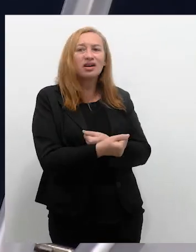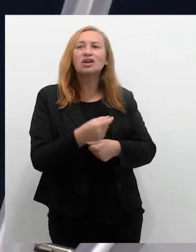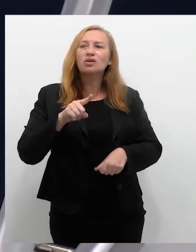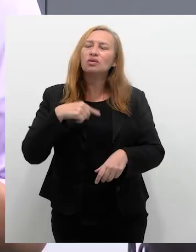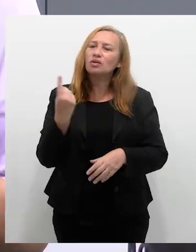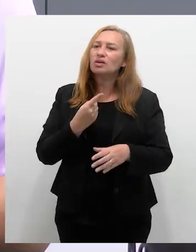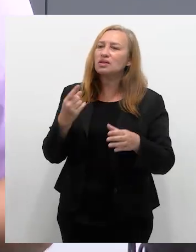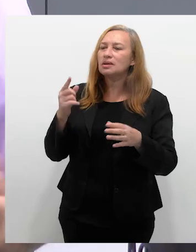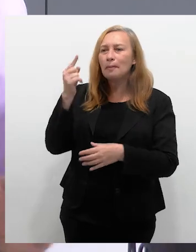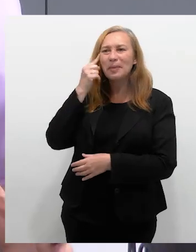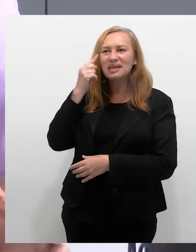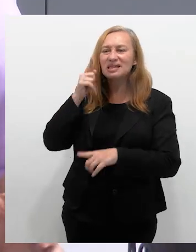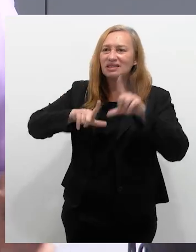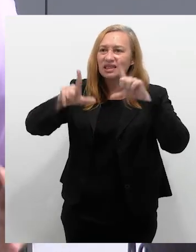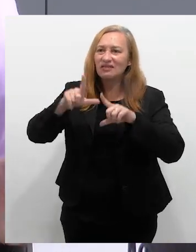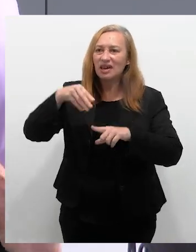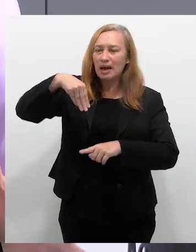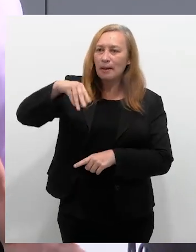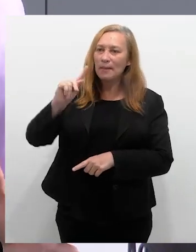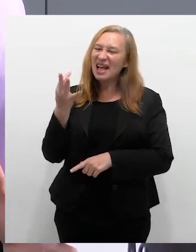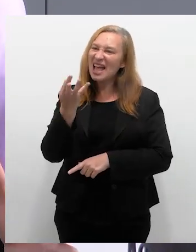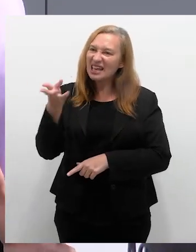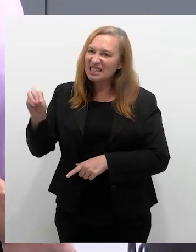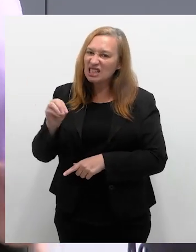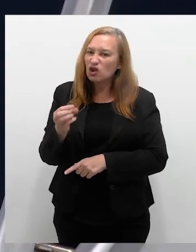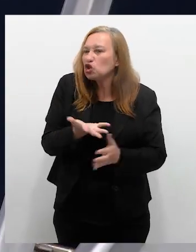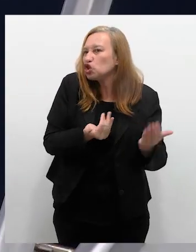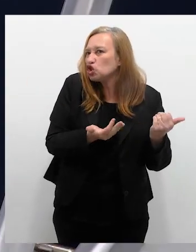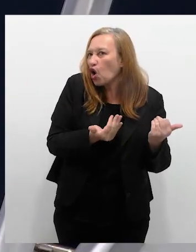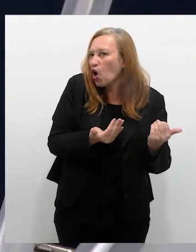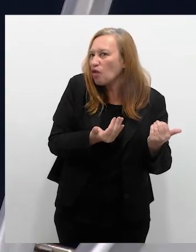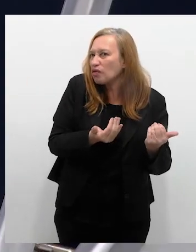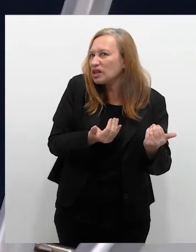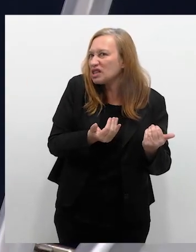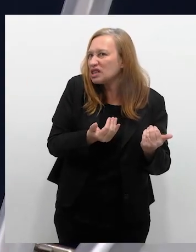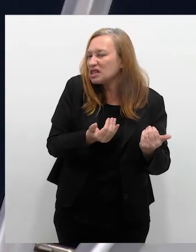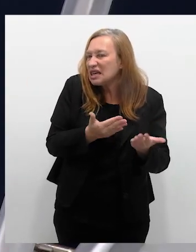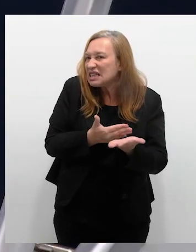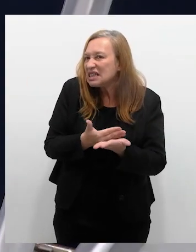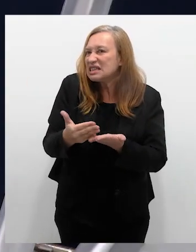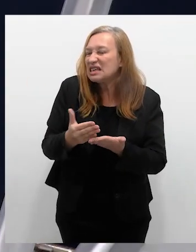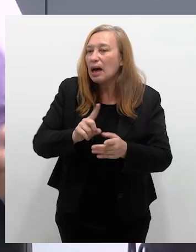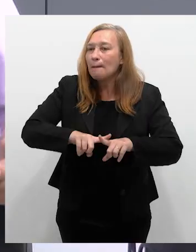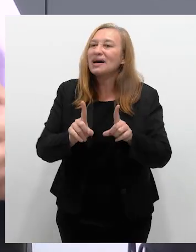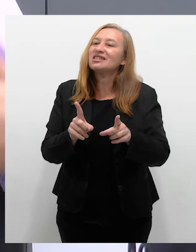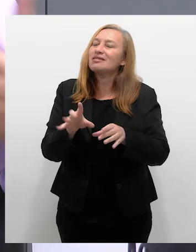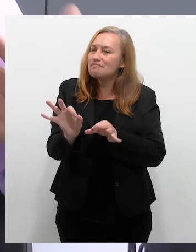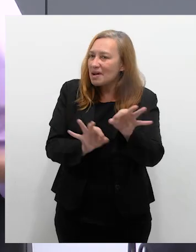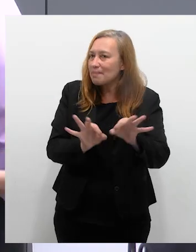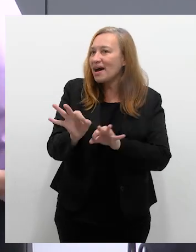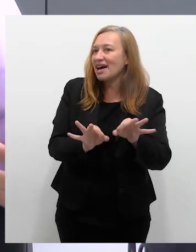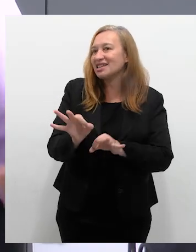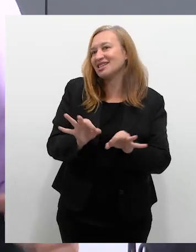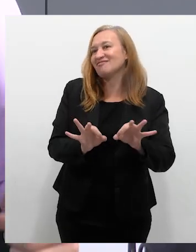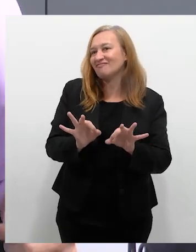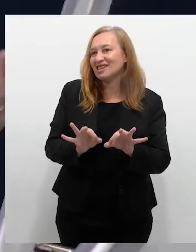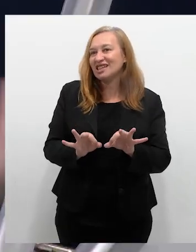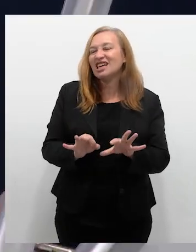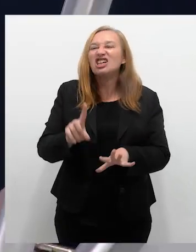a gente, quando pensa em Malhação, pensa, tem os jovens, tem os amadores, tem não sei o quê, né? Mas tem preparação, tem direção. Quem faz